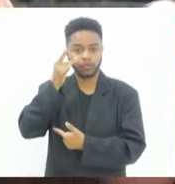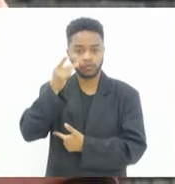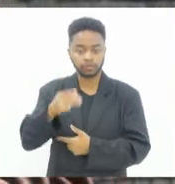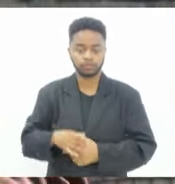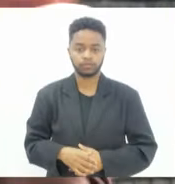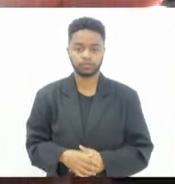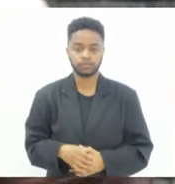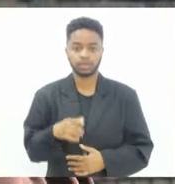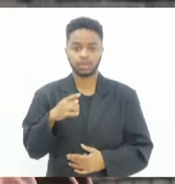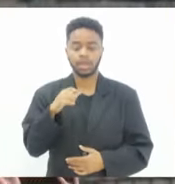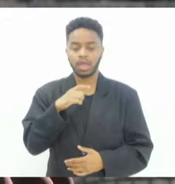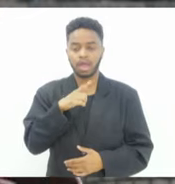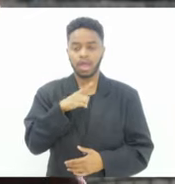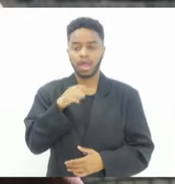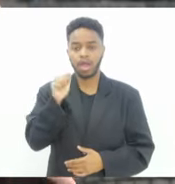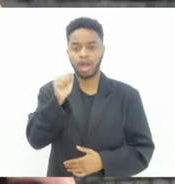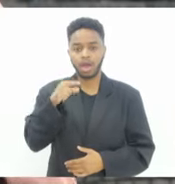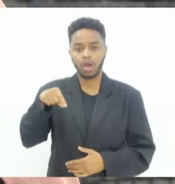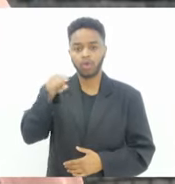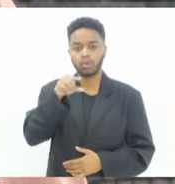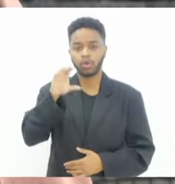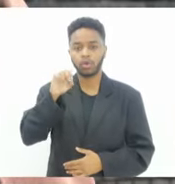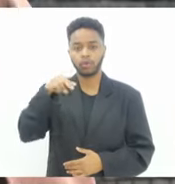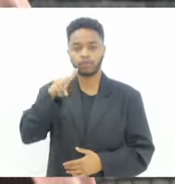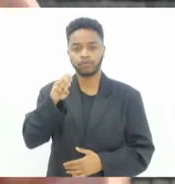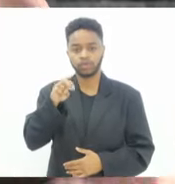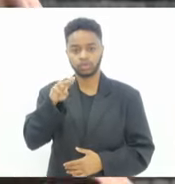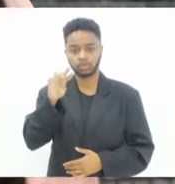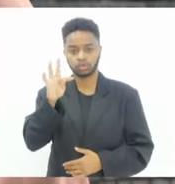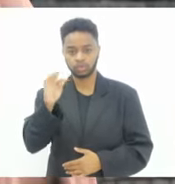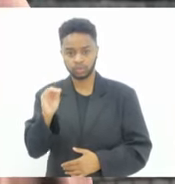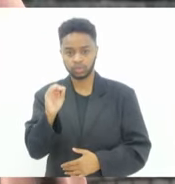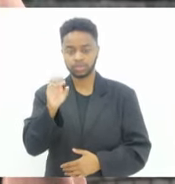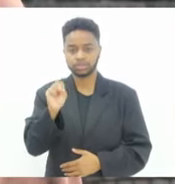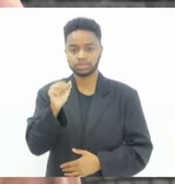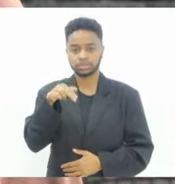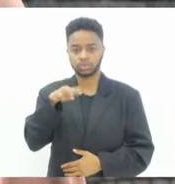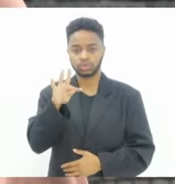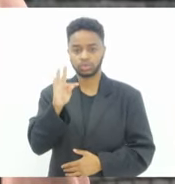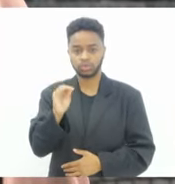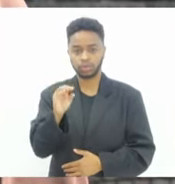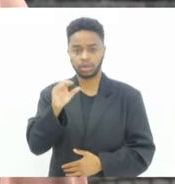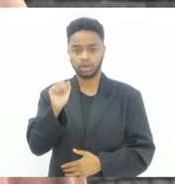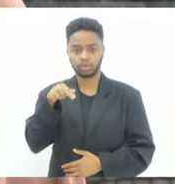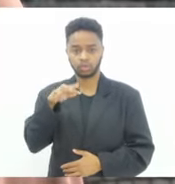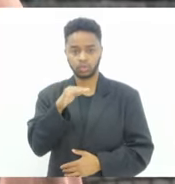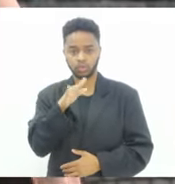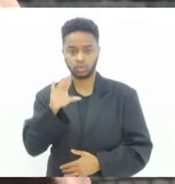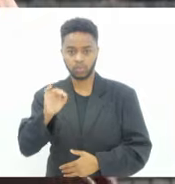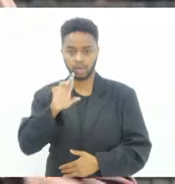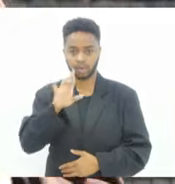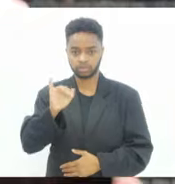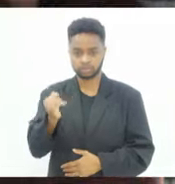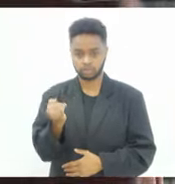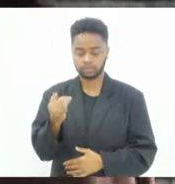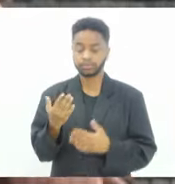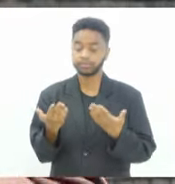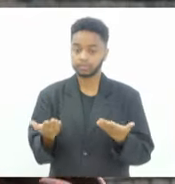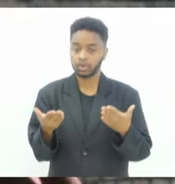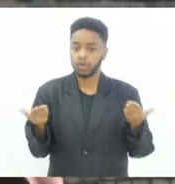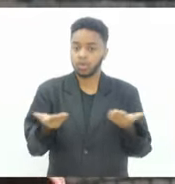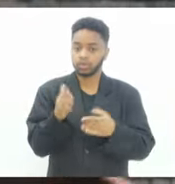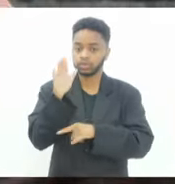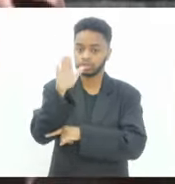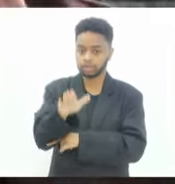É arroba Convento Santo Antônio RJ, tudo junto, arroba Convento Santo Antônio RJ. Hoje à